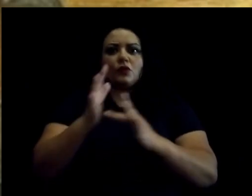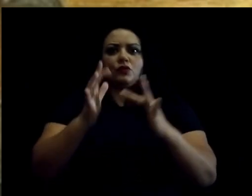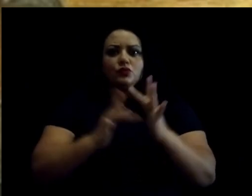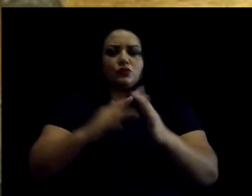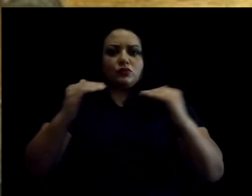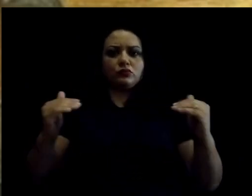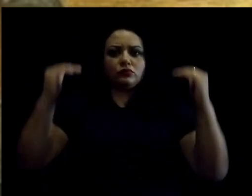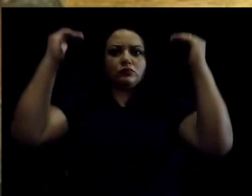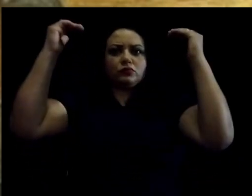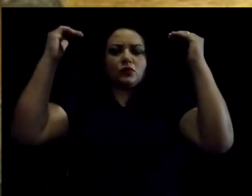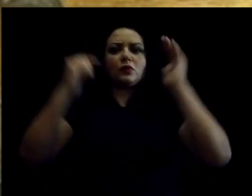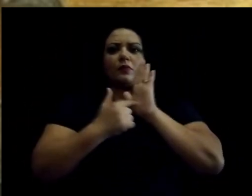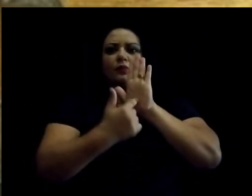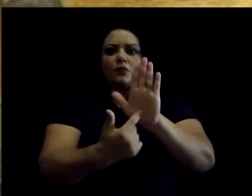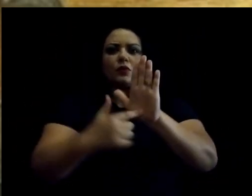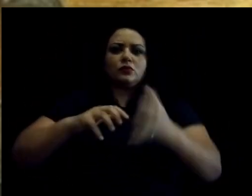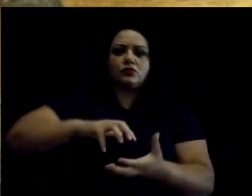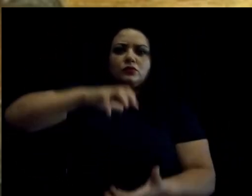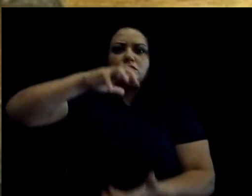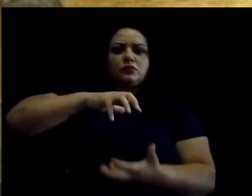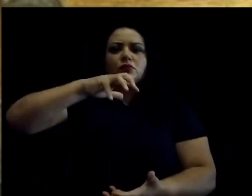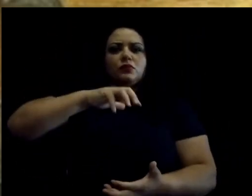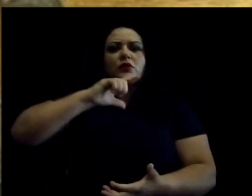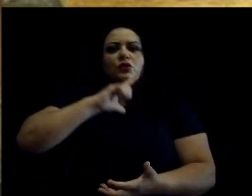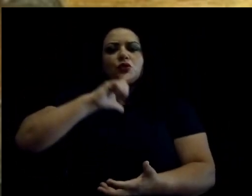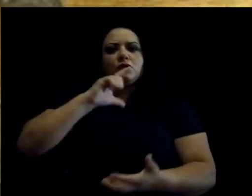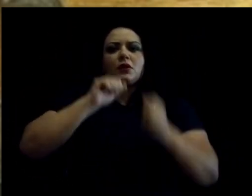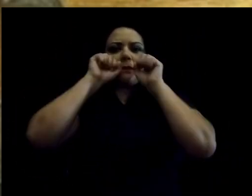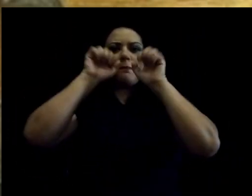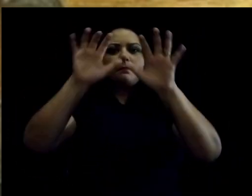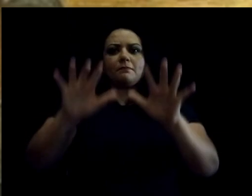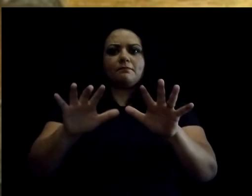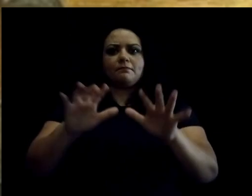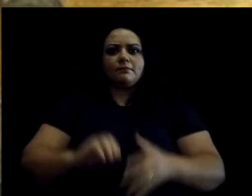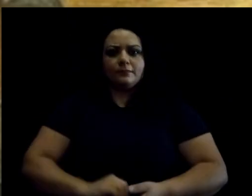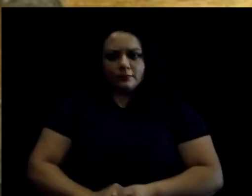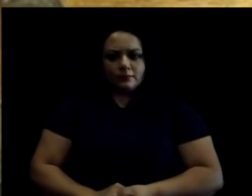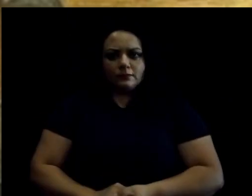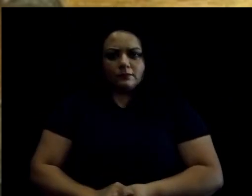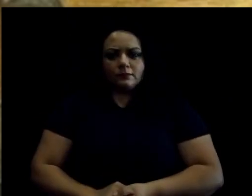Jesus está numa posição em que seria retratado quando adulto, como se estivesse abençoando.